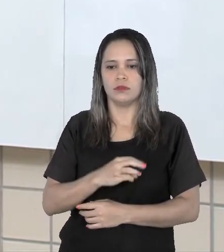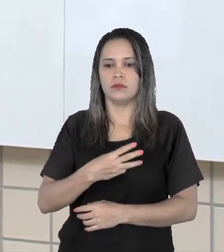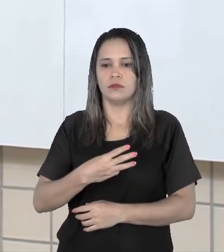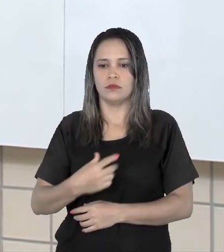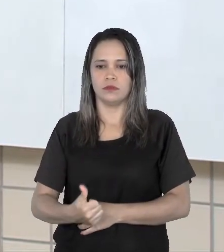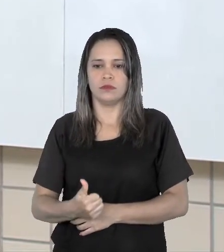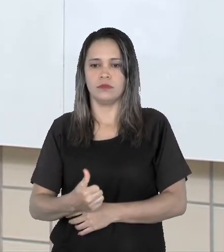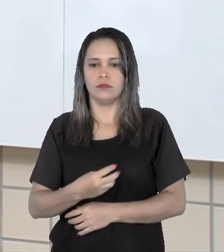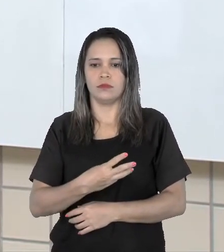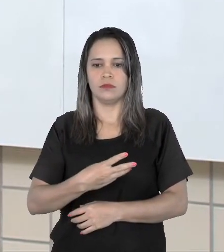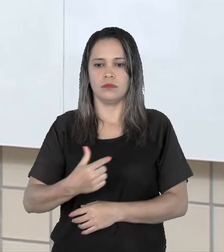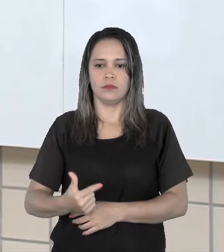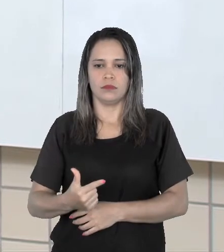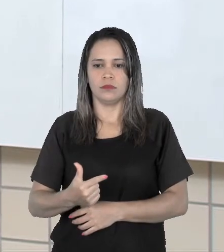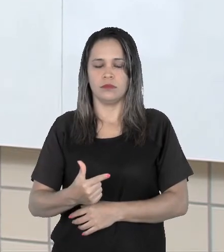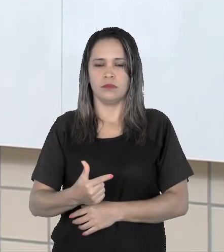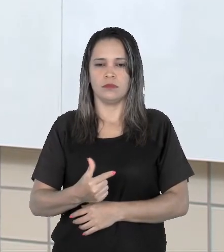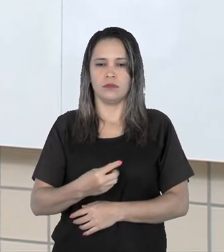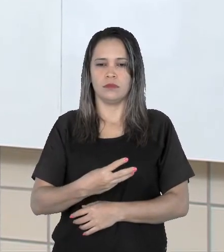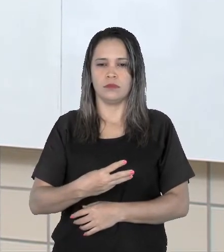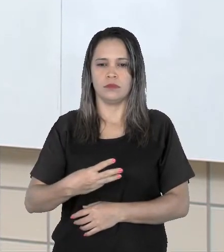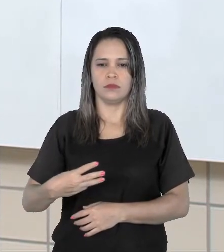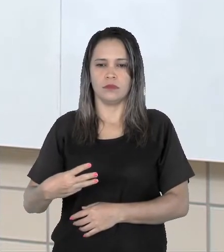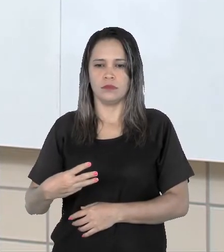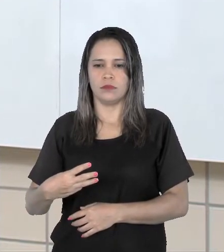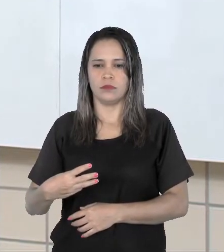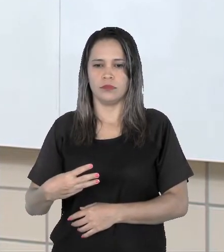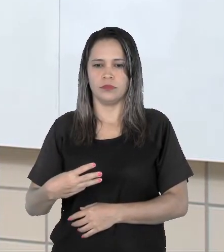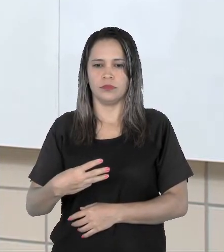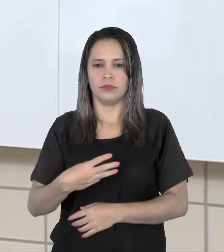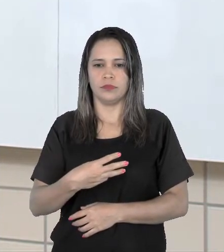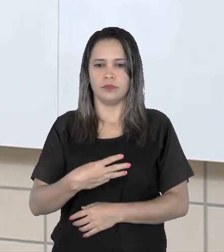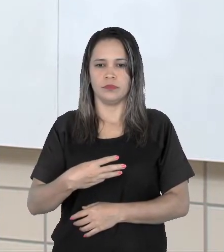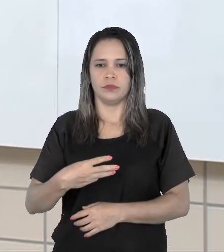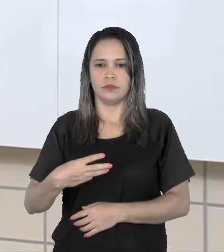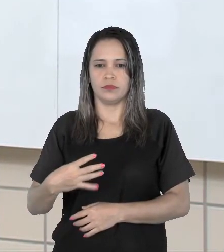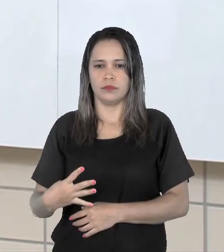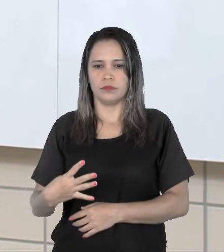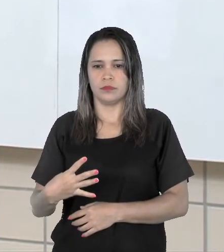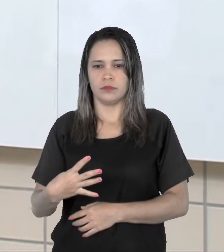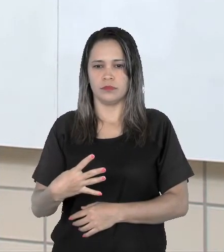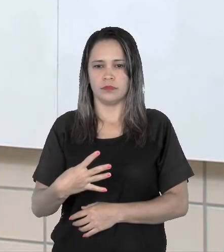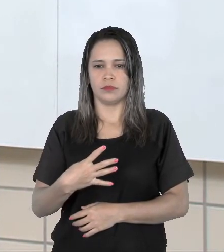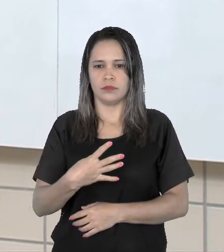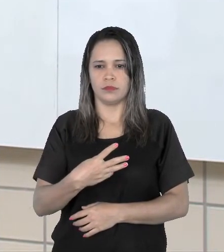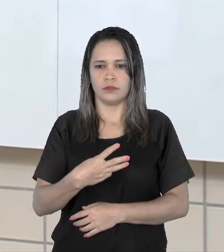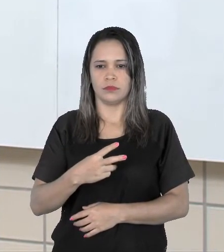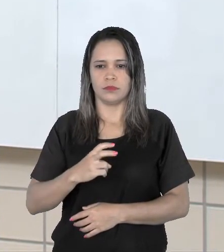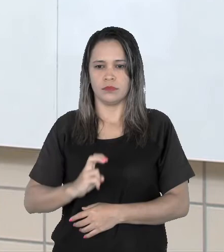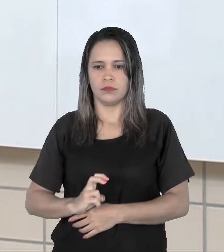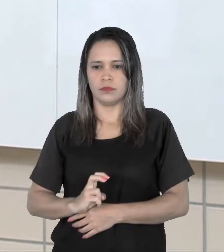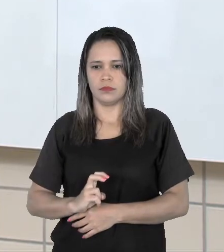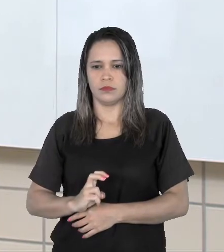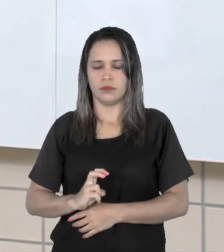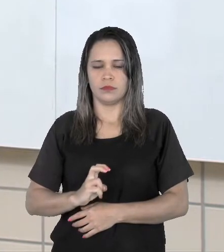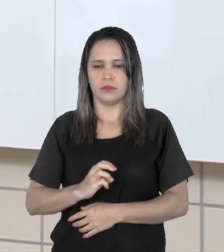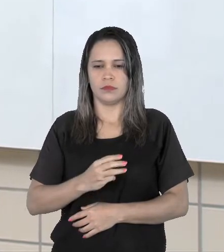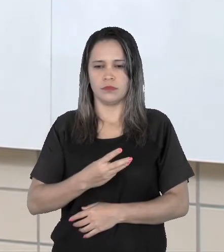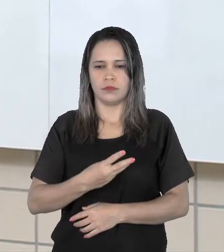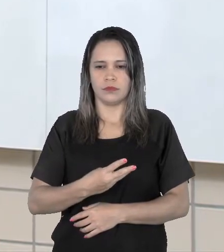31, 32, 33, 34,